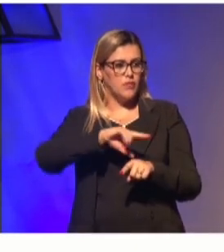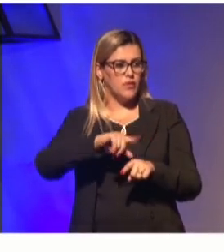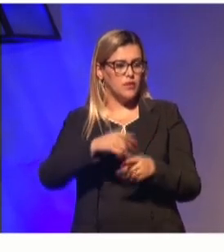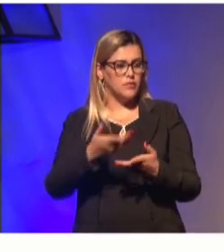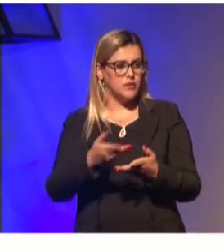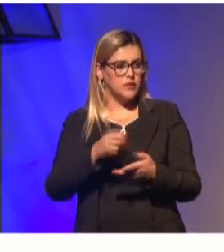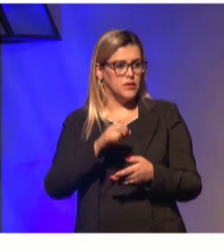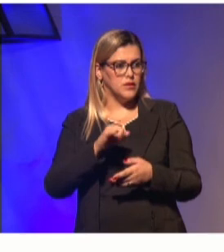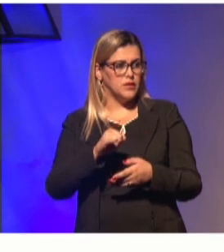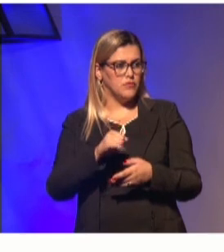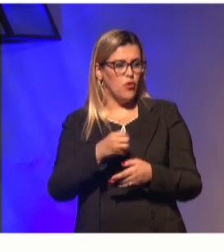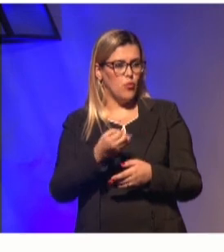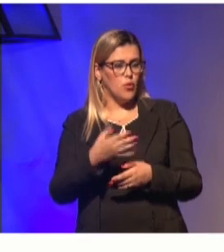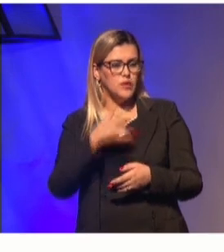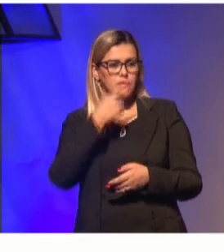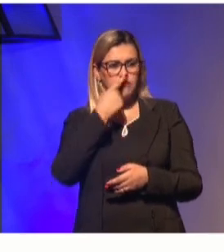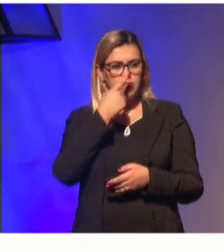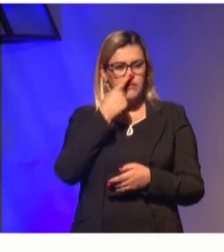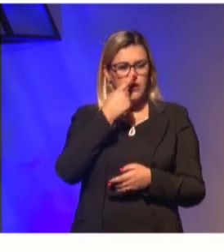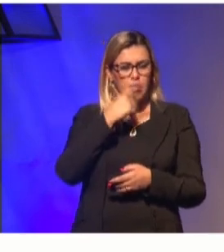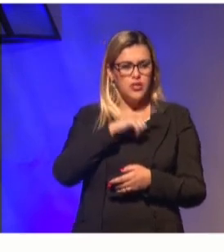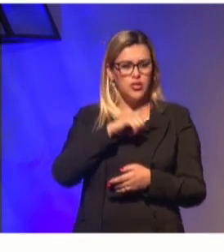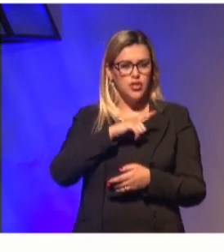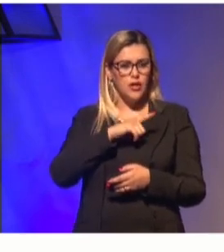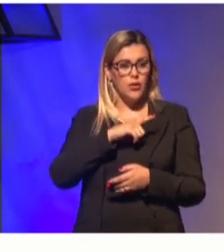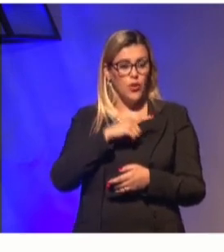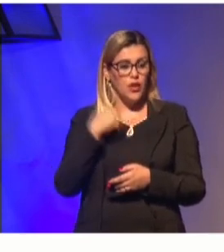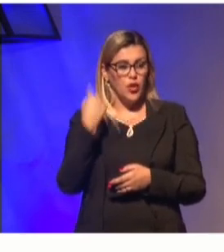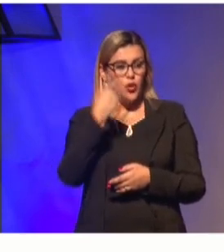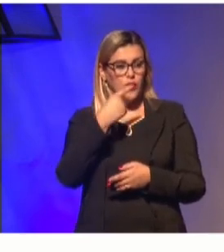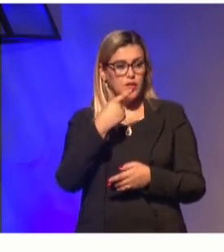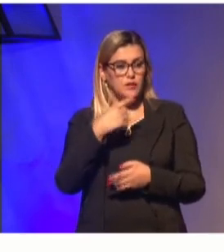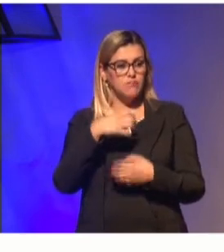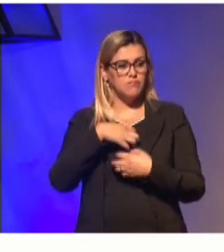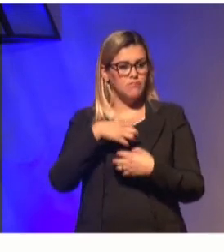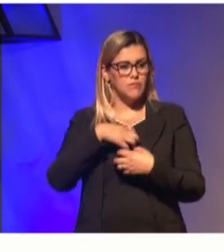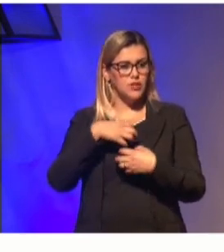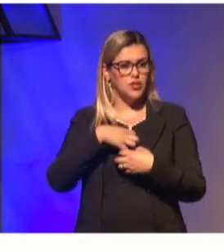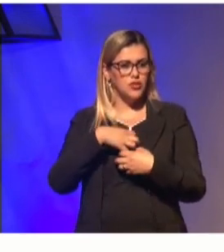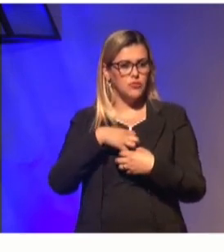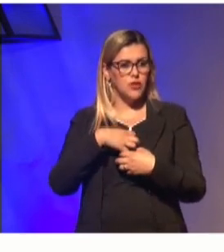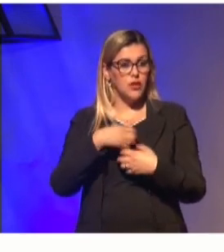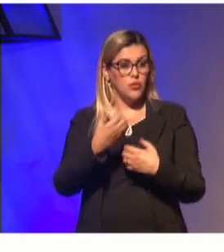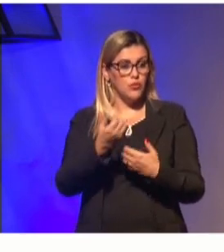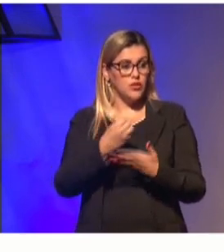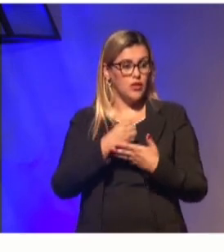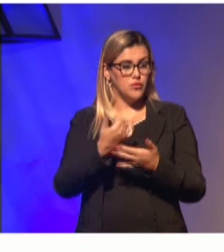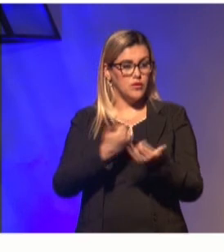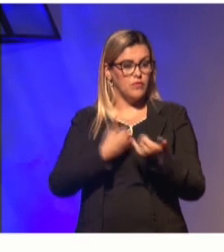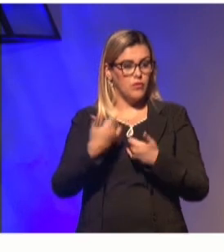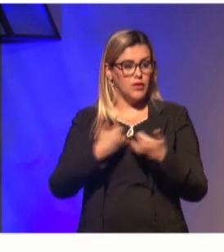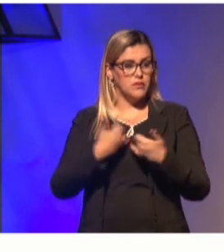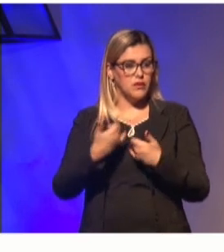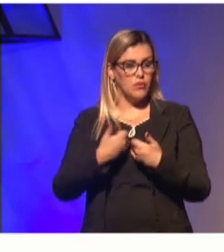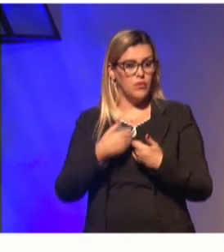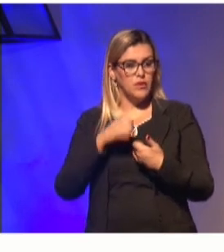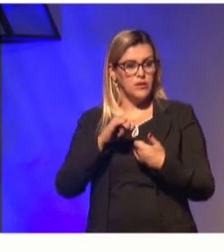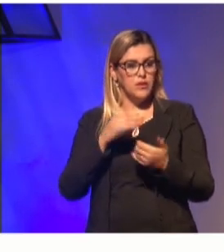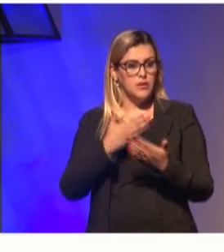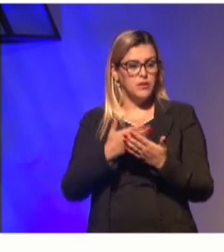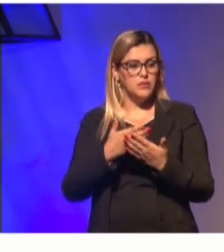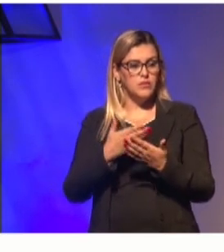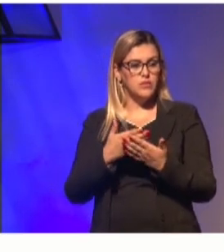for alguma comida, alguma coisa, tem um cheiro. Então, os nossos outros sentidos também nos ajudam na informação disso. Então, esses estudos do